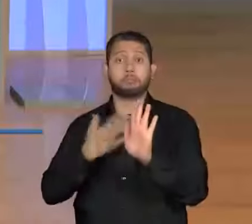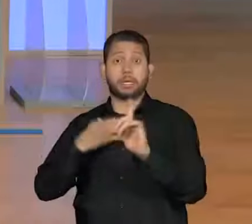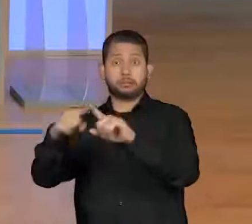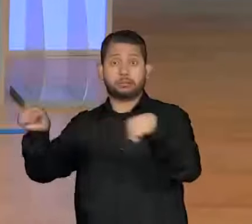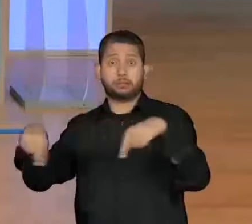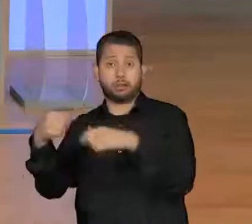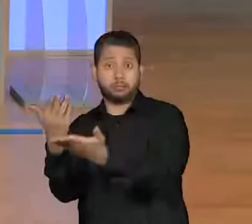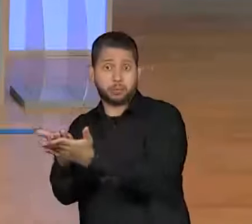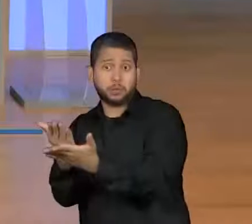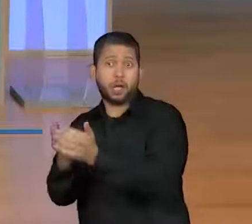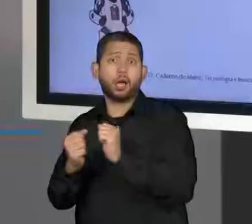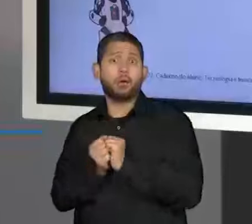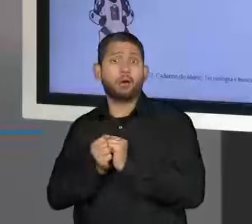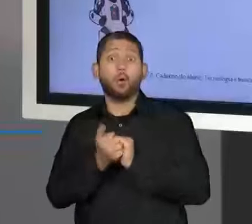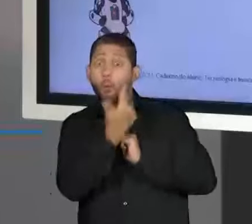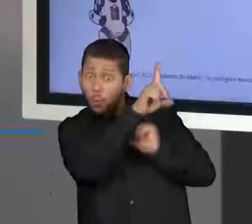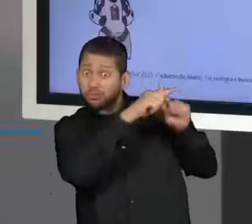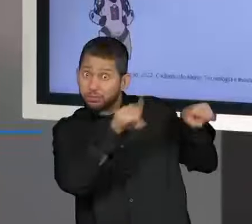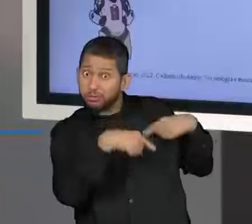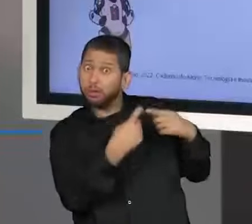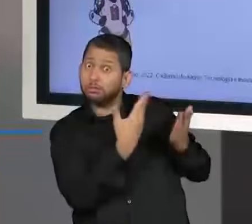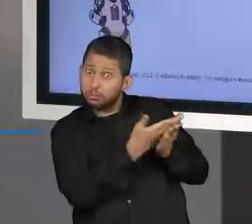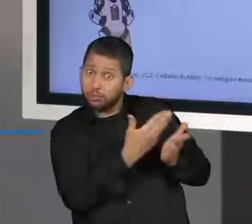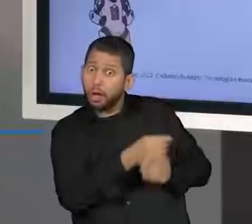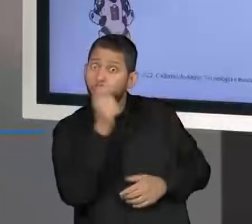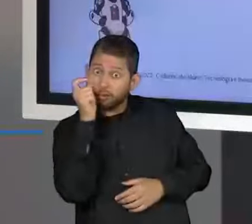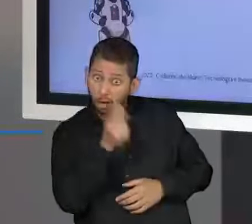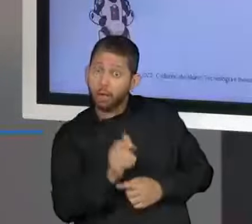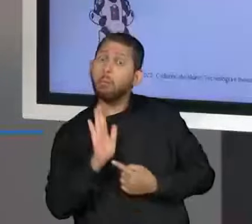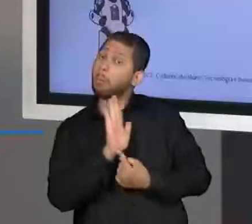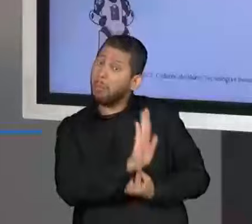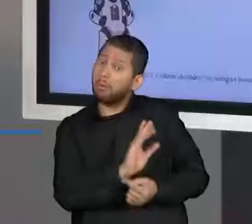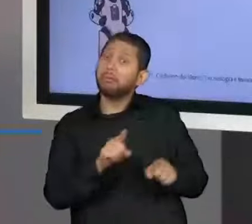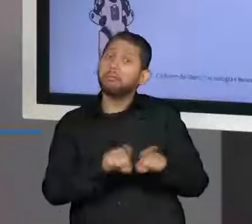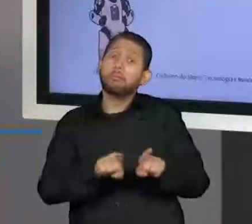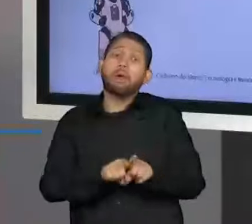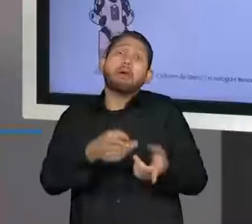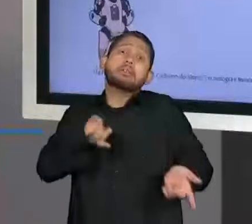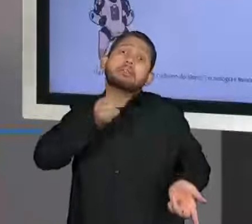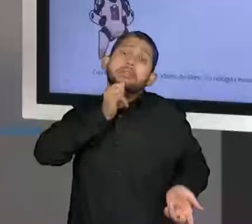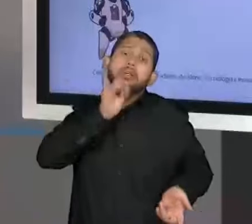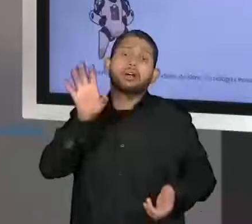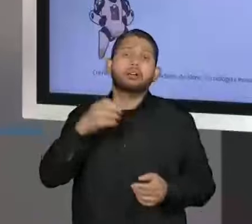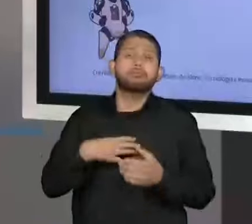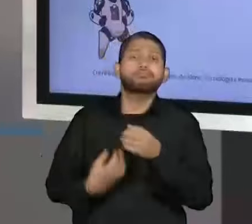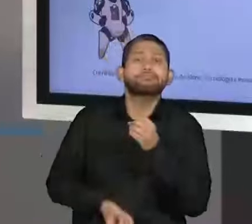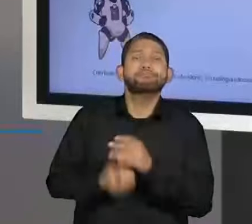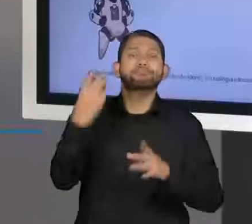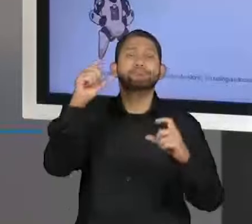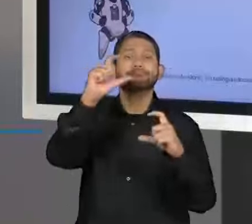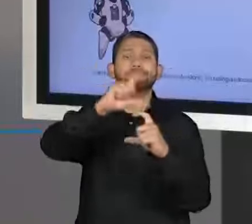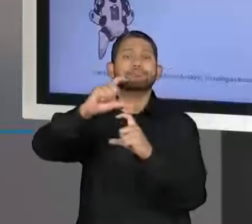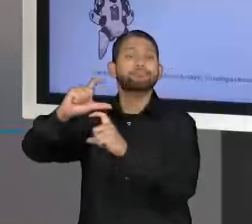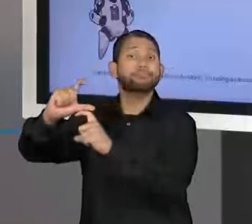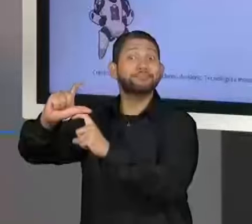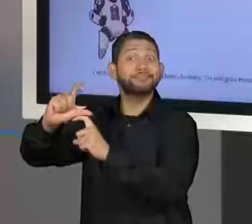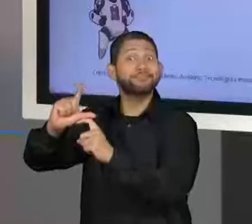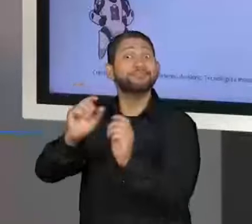é? Criando aí uma história em quadrinhos ou até mesmo uma notícia, colocando fotos,